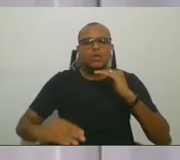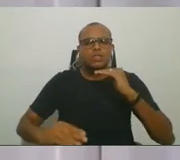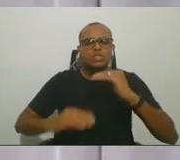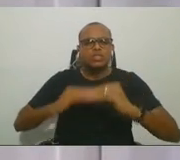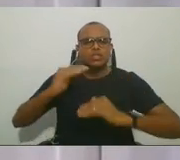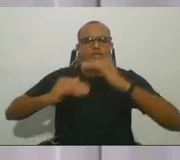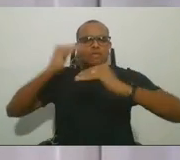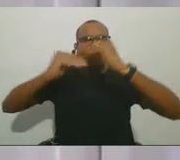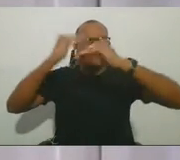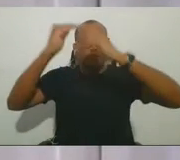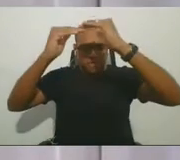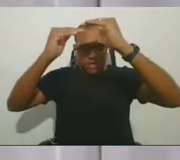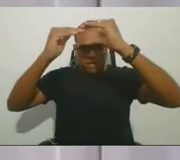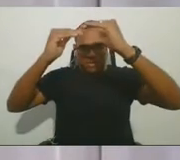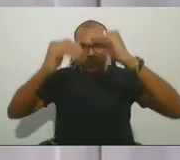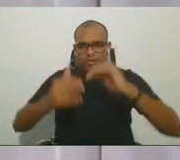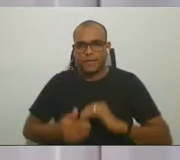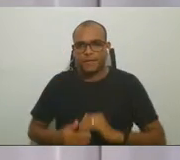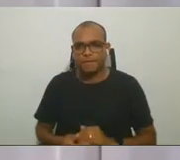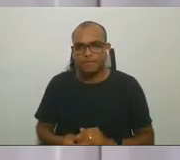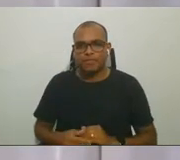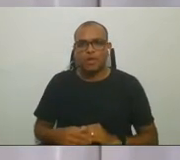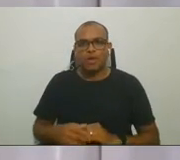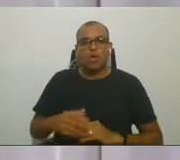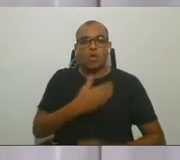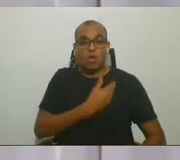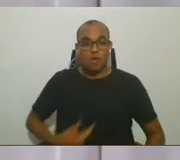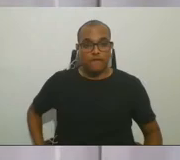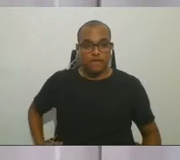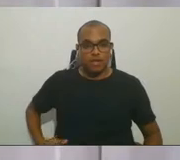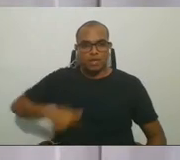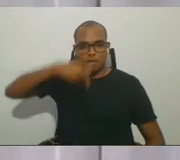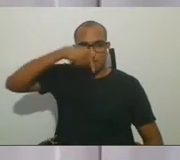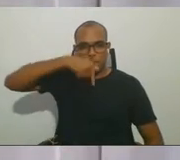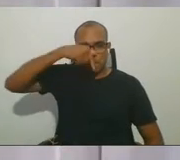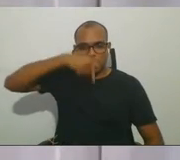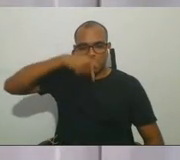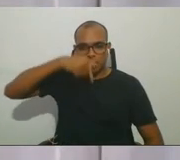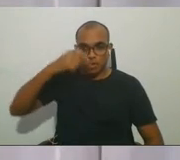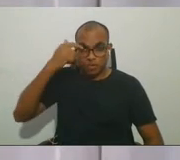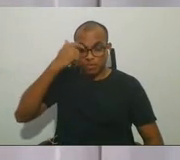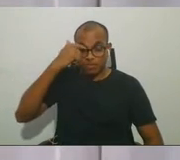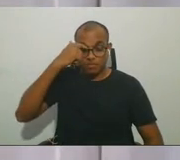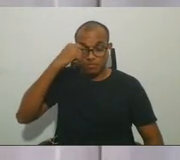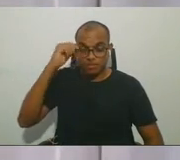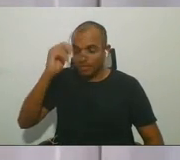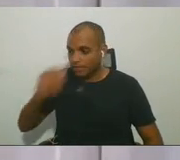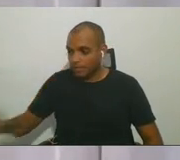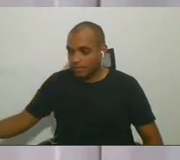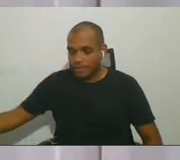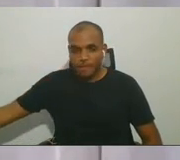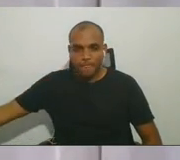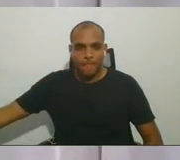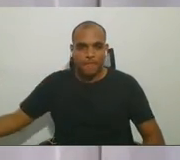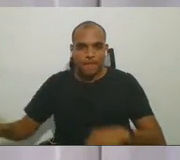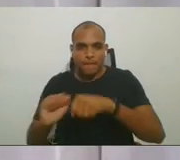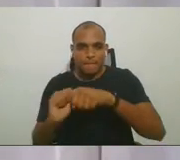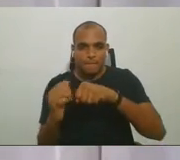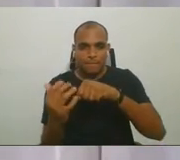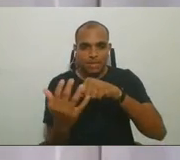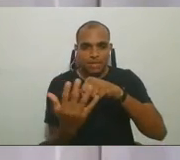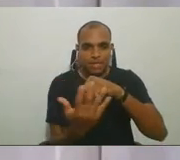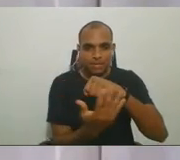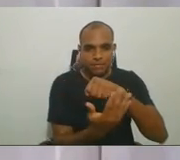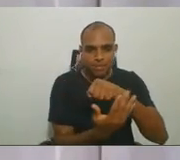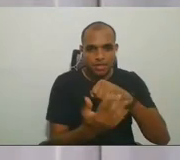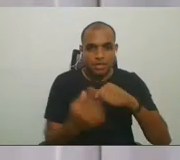desenvolvimento do atual governo do Peru, aderir às condições evidenciadas pela pandemia, porque